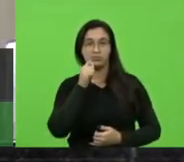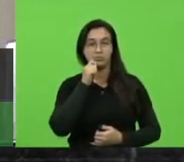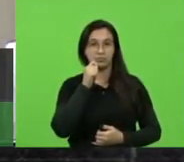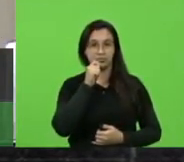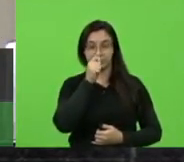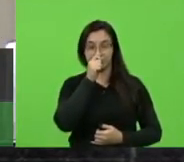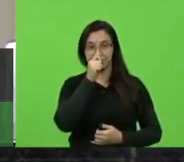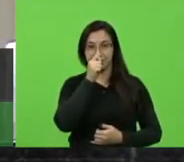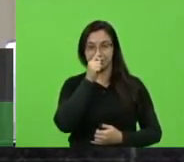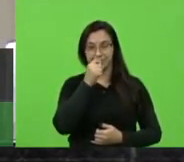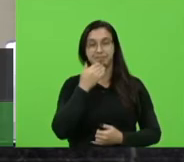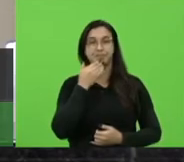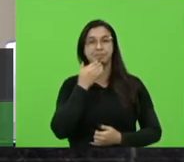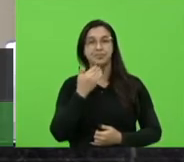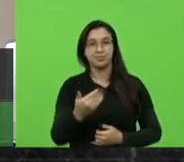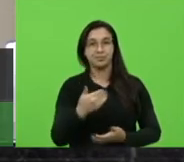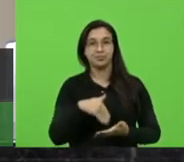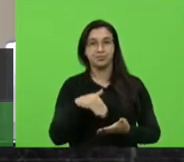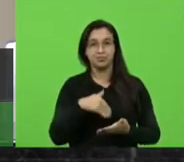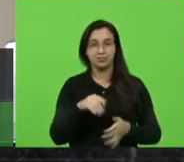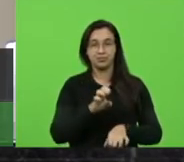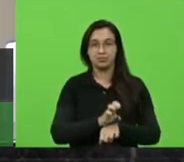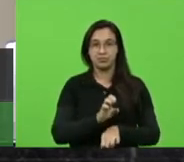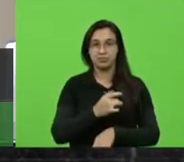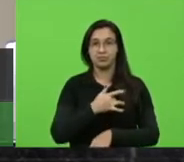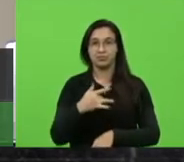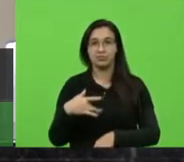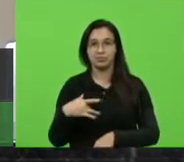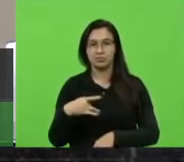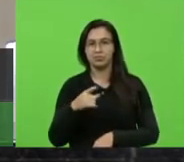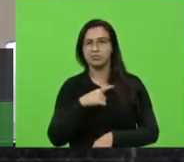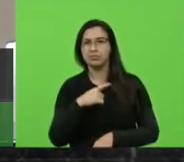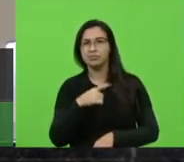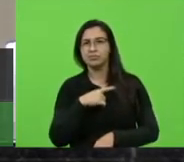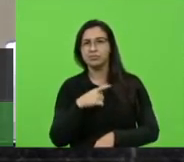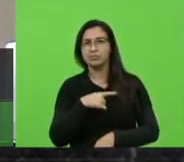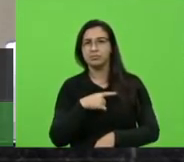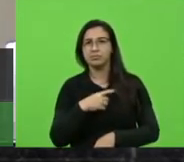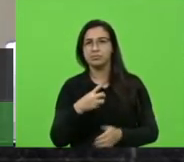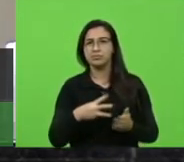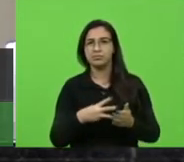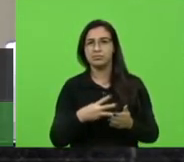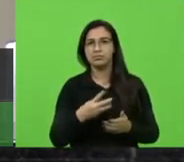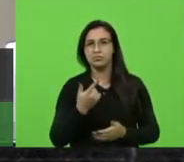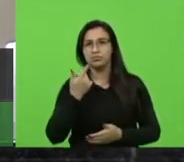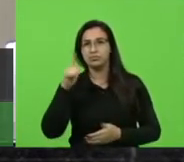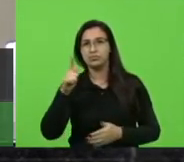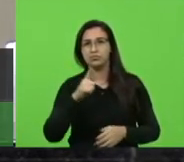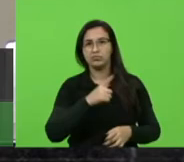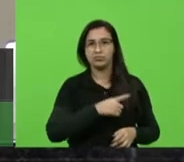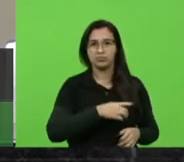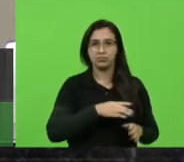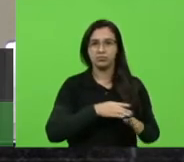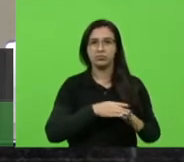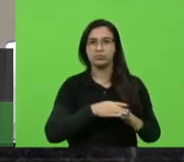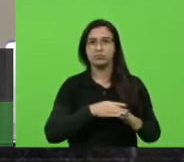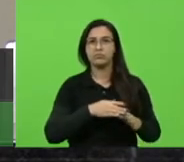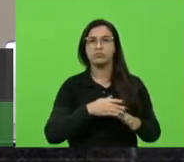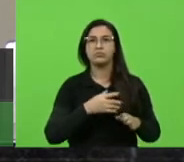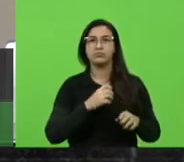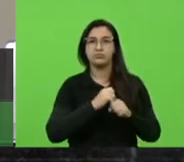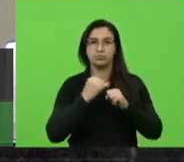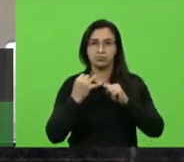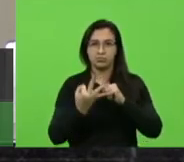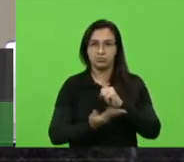solicitando ao secretário de Estado da Saúde informações acerca da existência de uma terceira onda narrada pela imprensa catarinense. Em